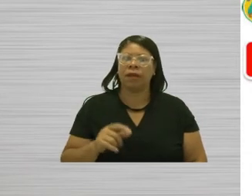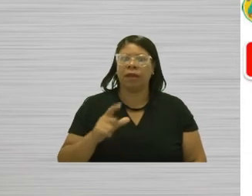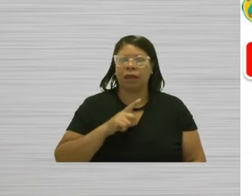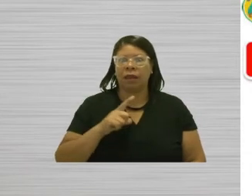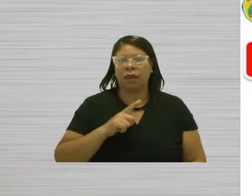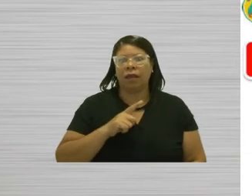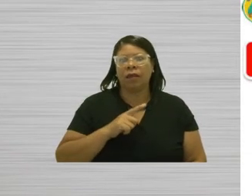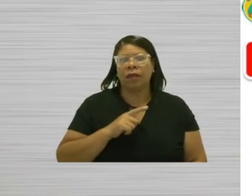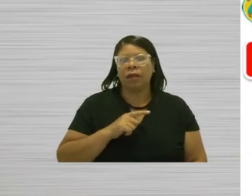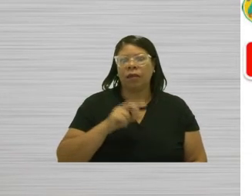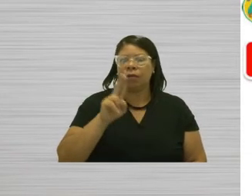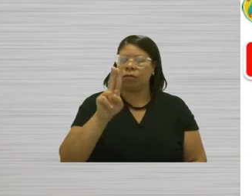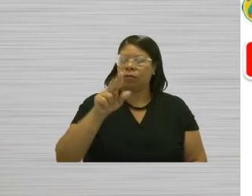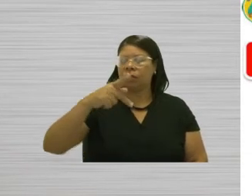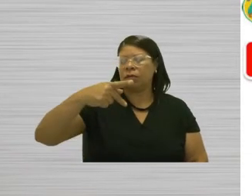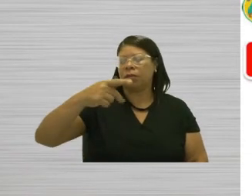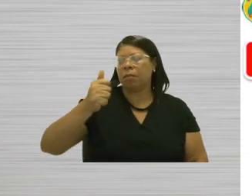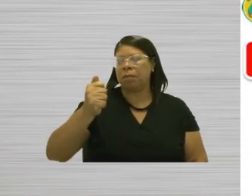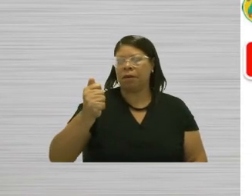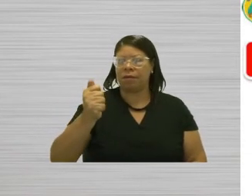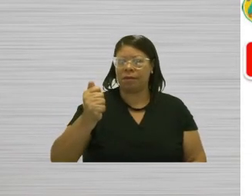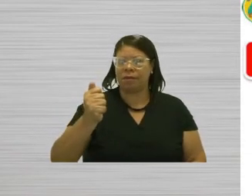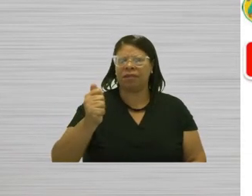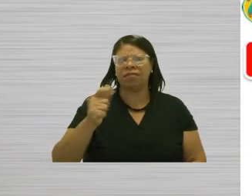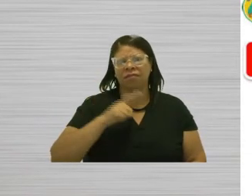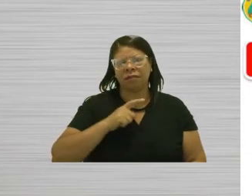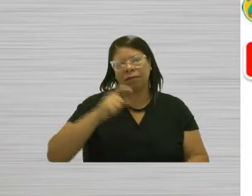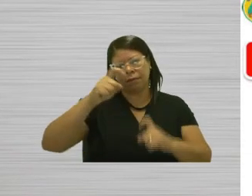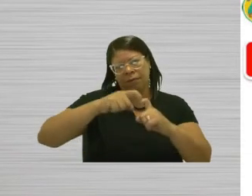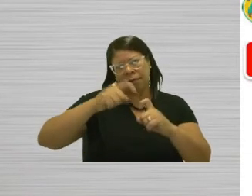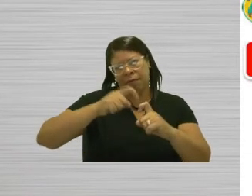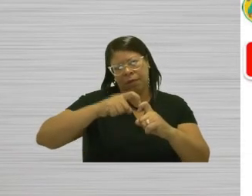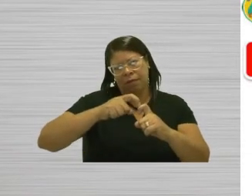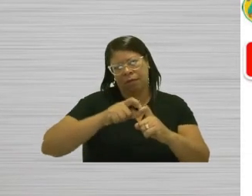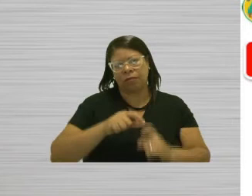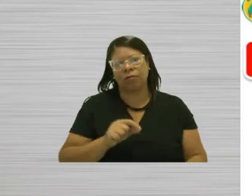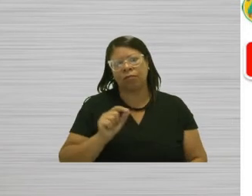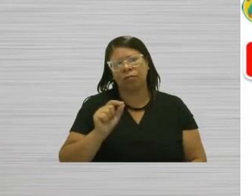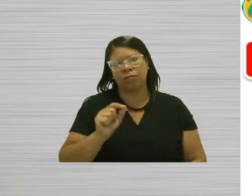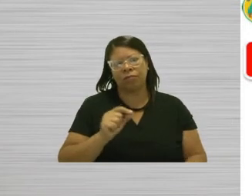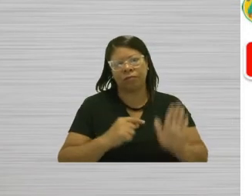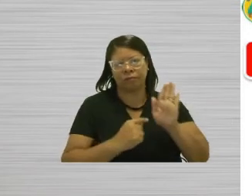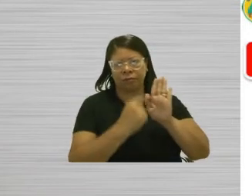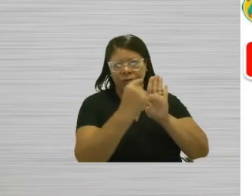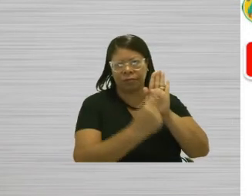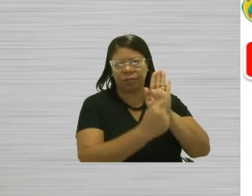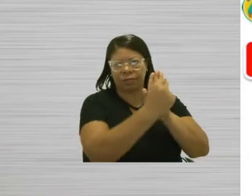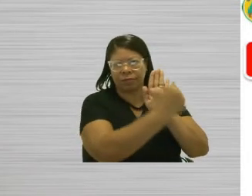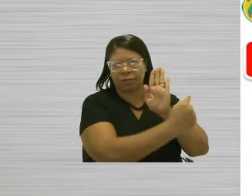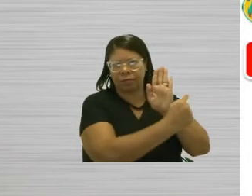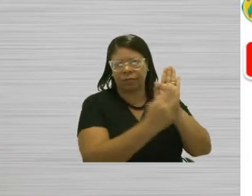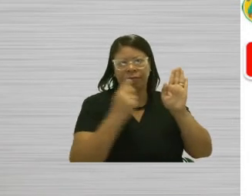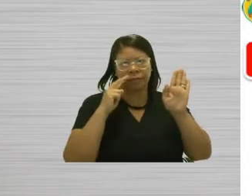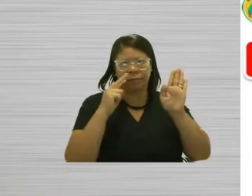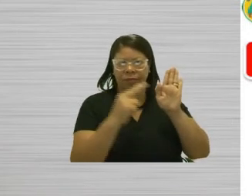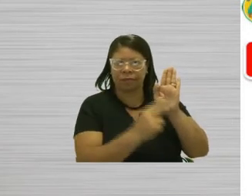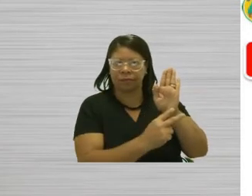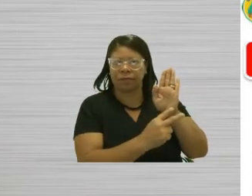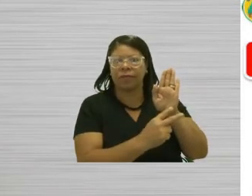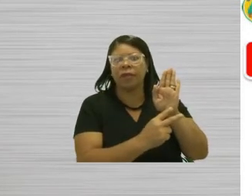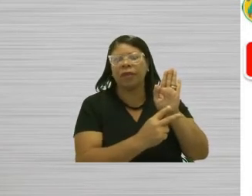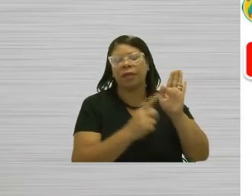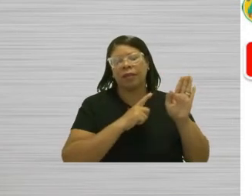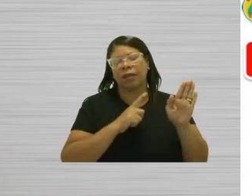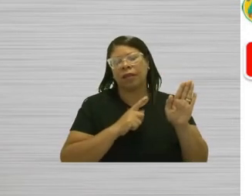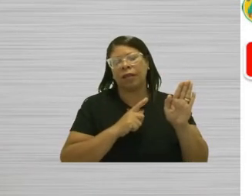nós temos o atendimento médico nas UPAs, no terceiro quadrimestre. Então, essa